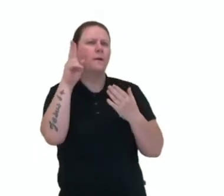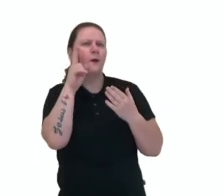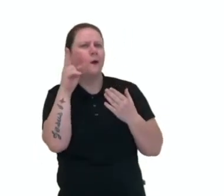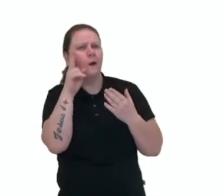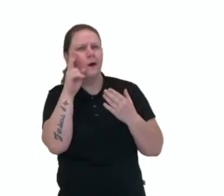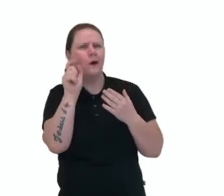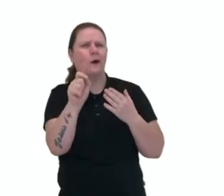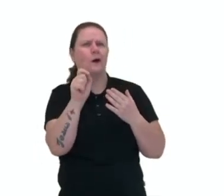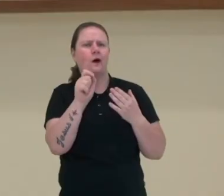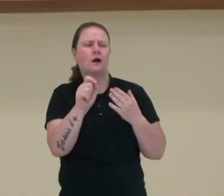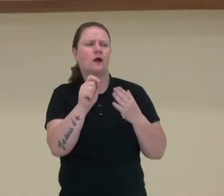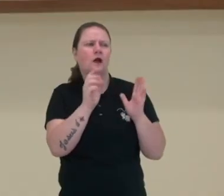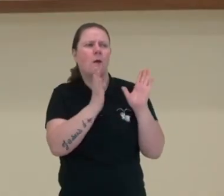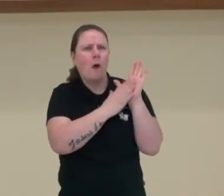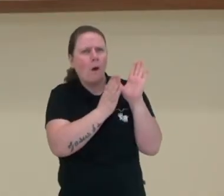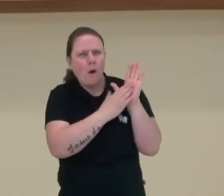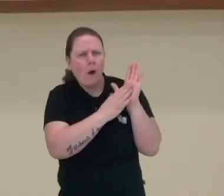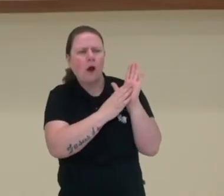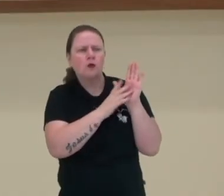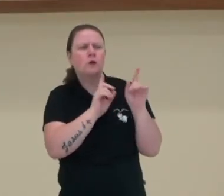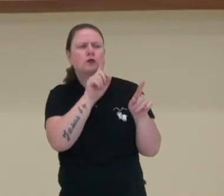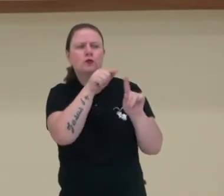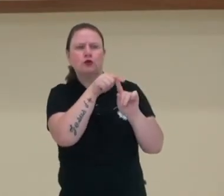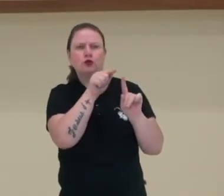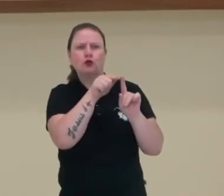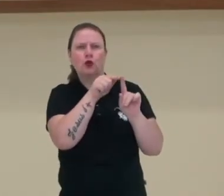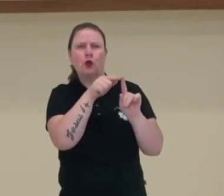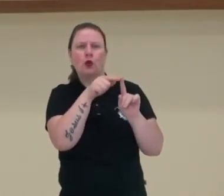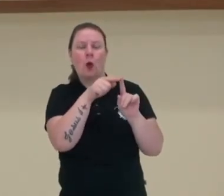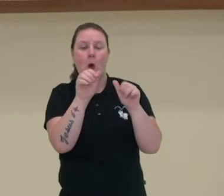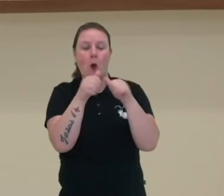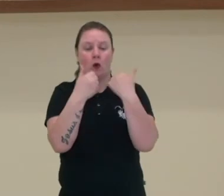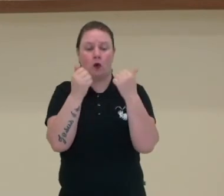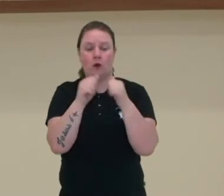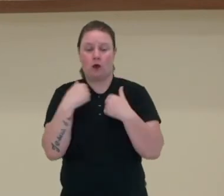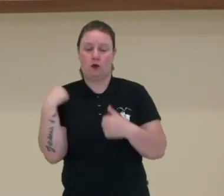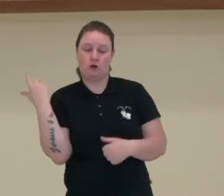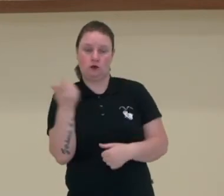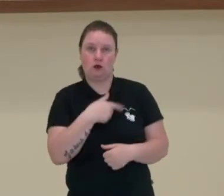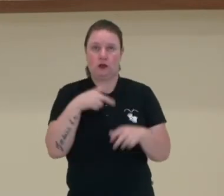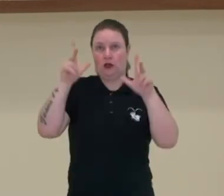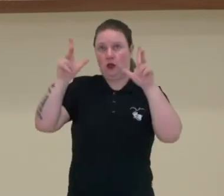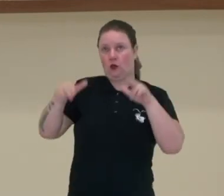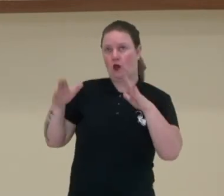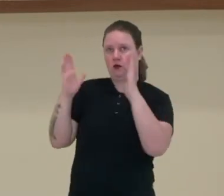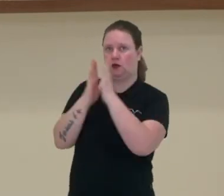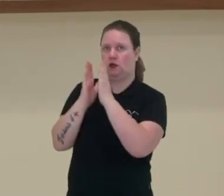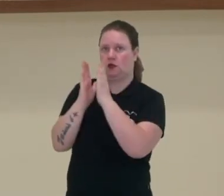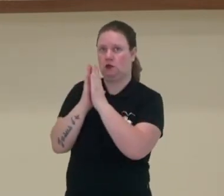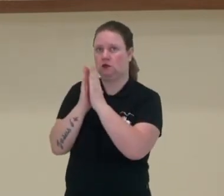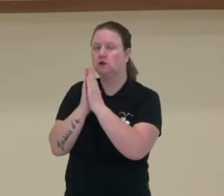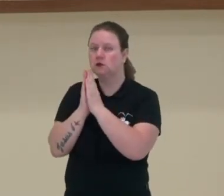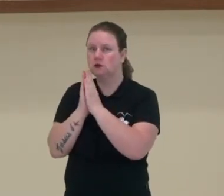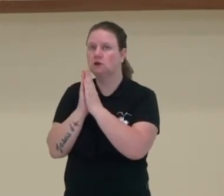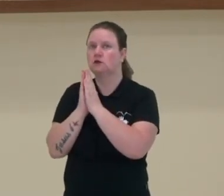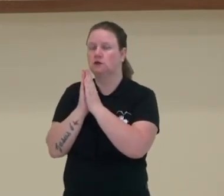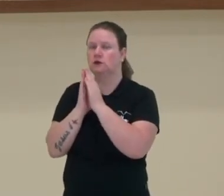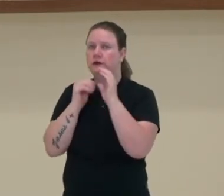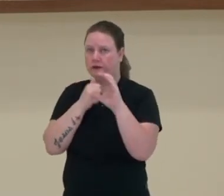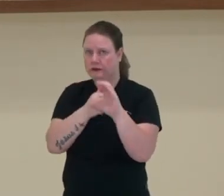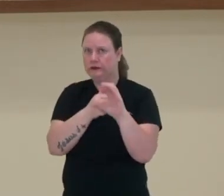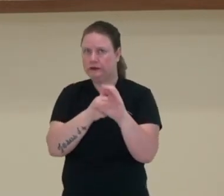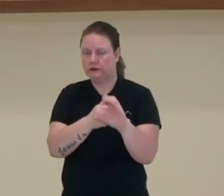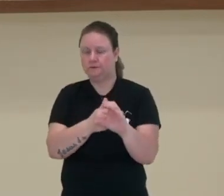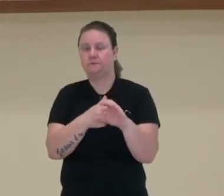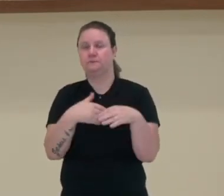pensado exatamente, vou colocar o pão nosso igual da oração. No entanto, já é de conhecimento